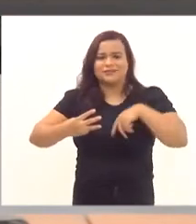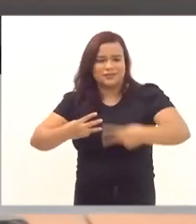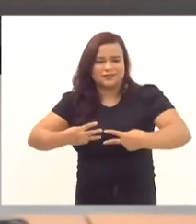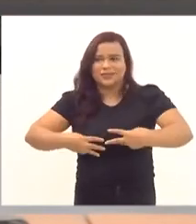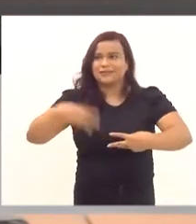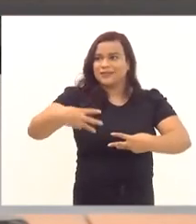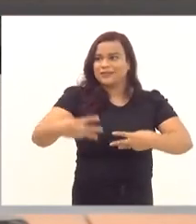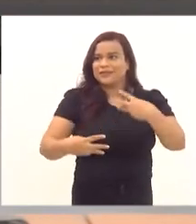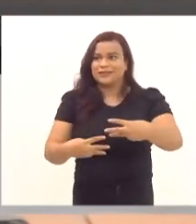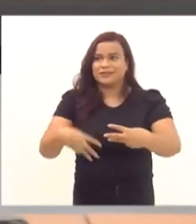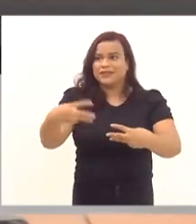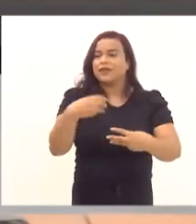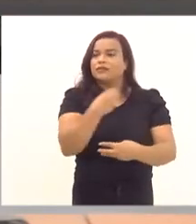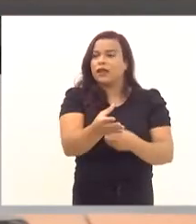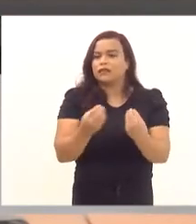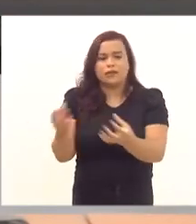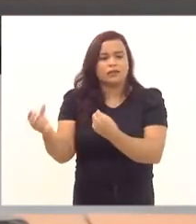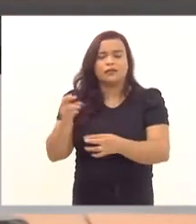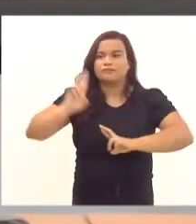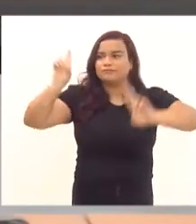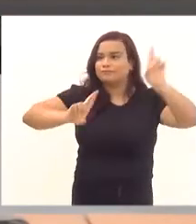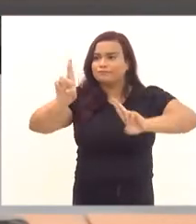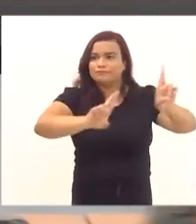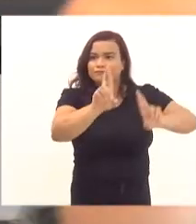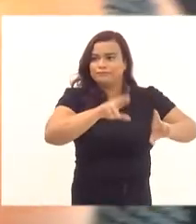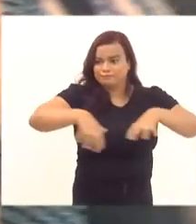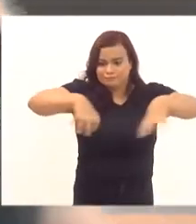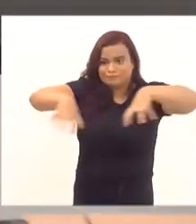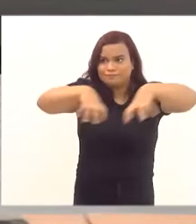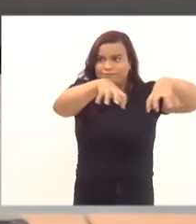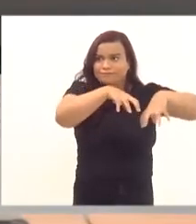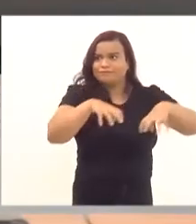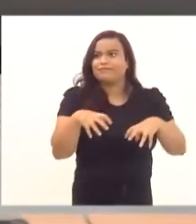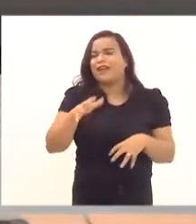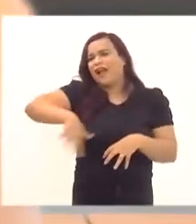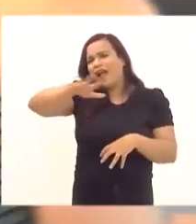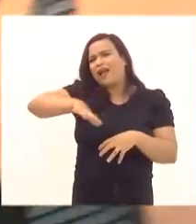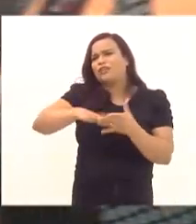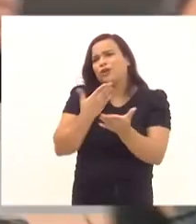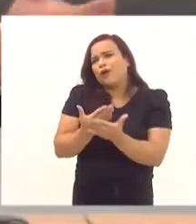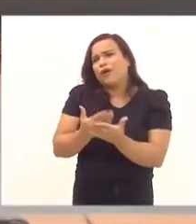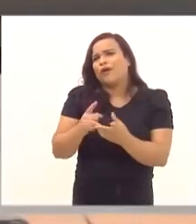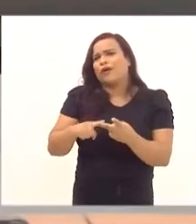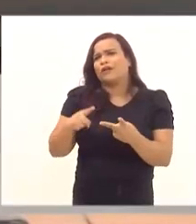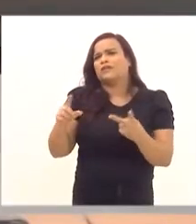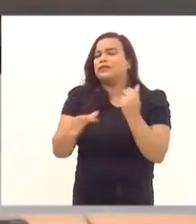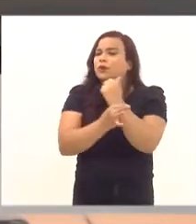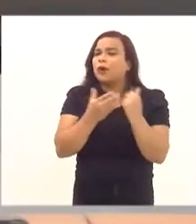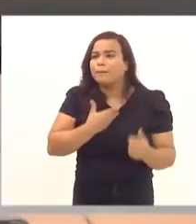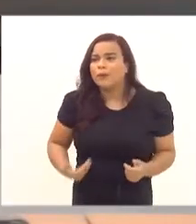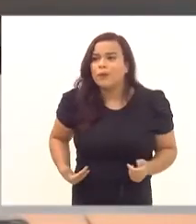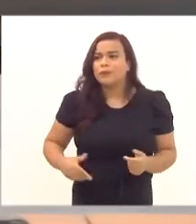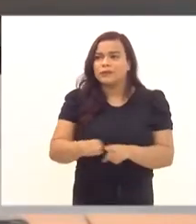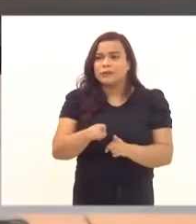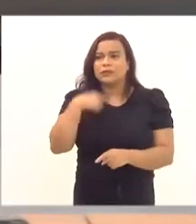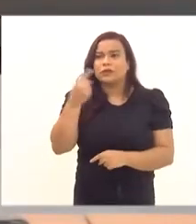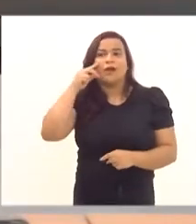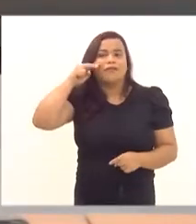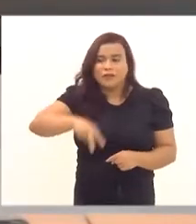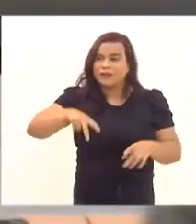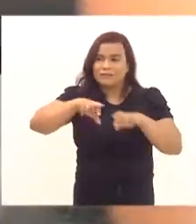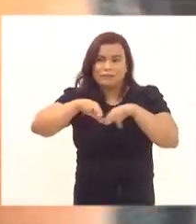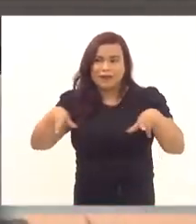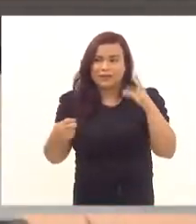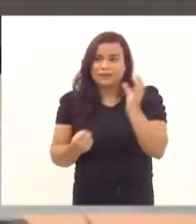áreas de trabalho que funciona as escolas né na própria Segurança Pública né Nós temos visto a Constituição de cor de corpos de